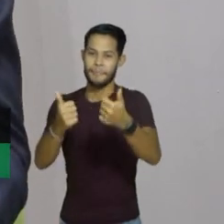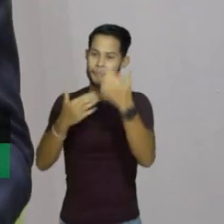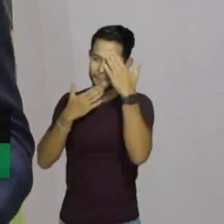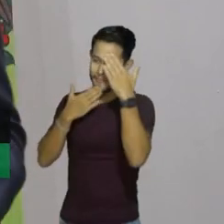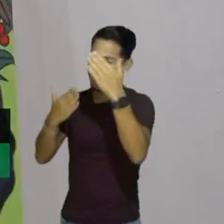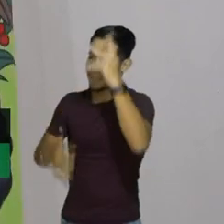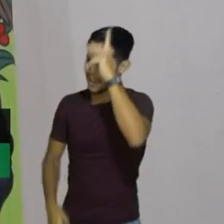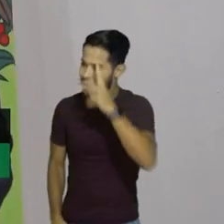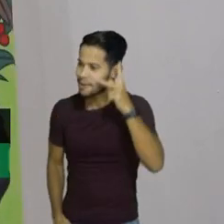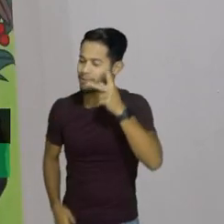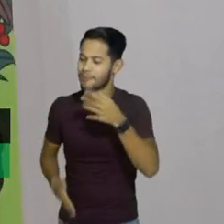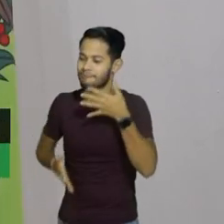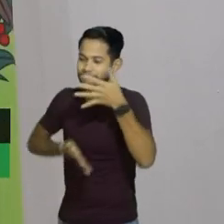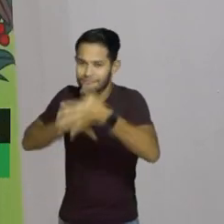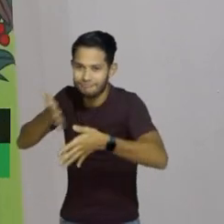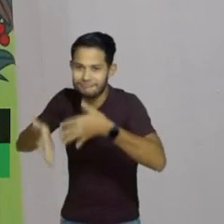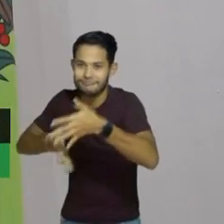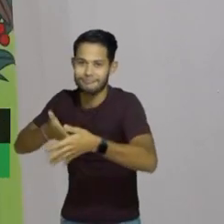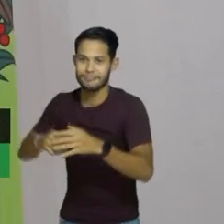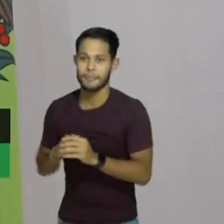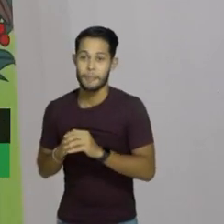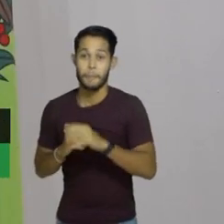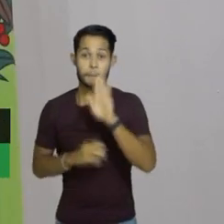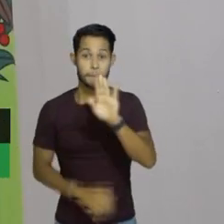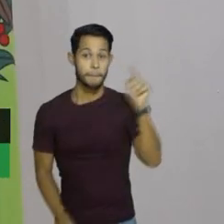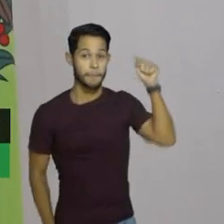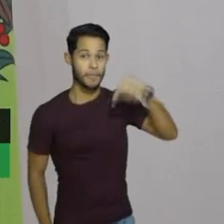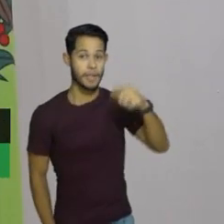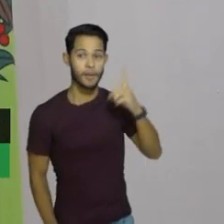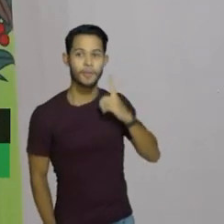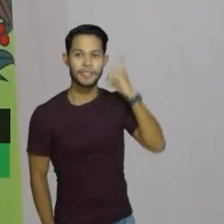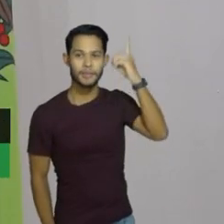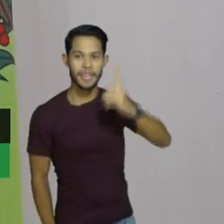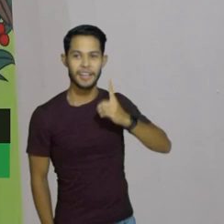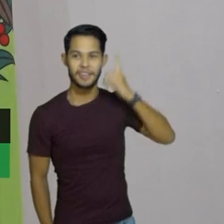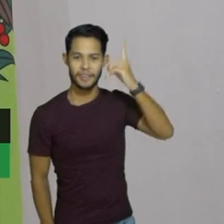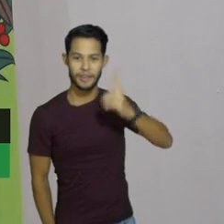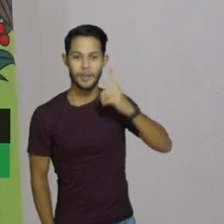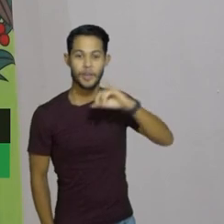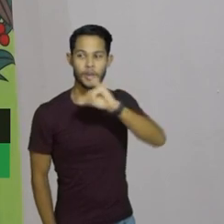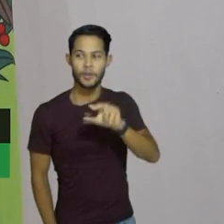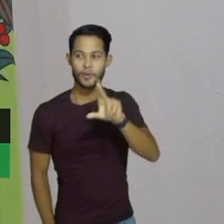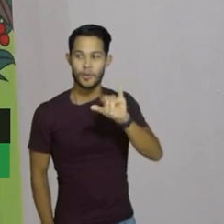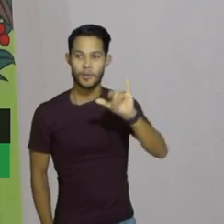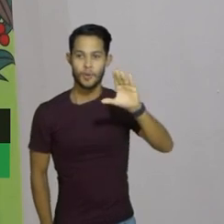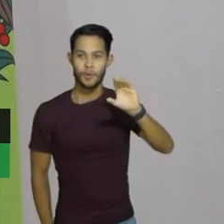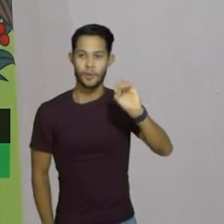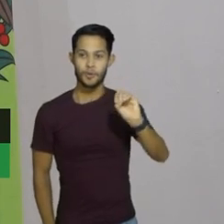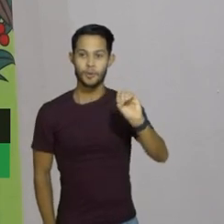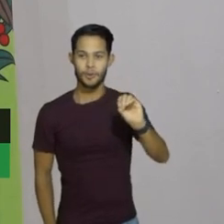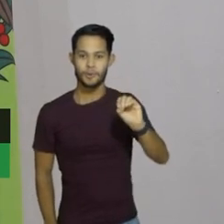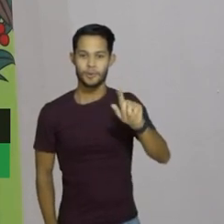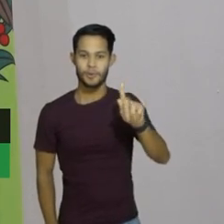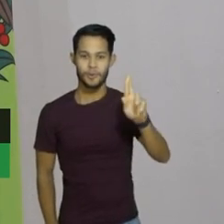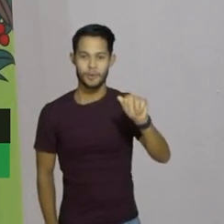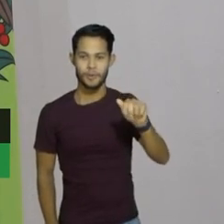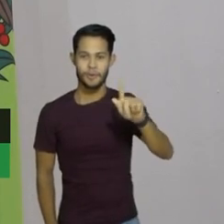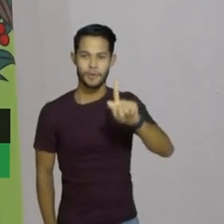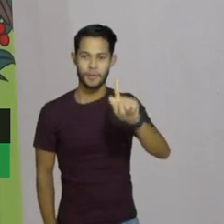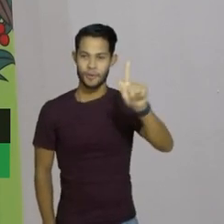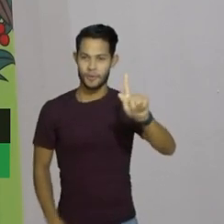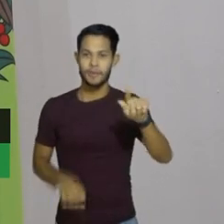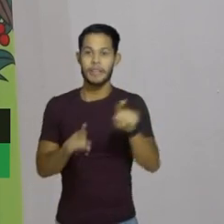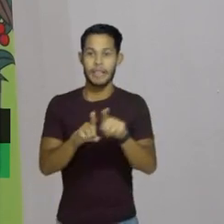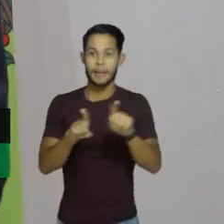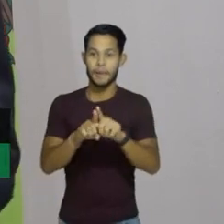aqui, em nome do nosso querido colega deputado Júlio Garcia, que é o presidente da Escola do Legislativo, e também da deputada Marlene